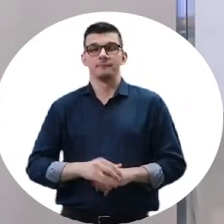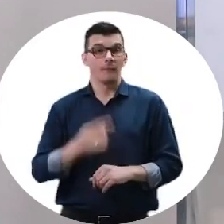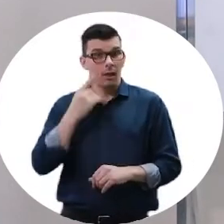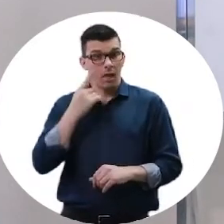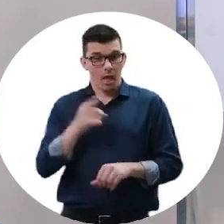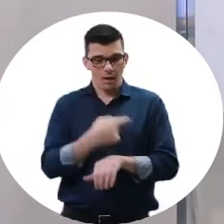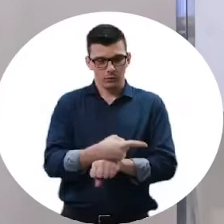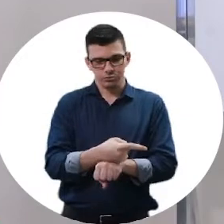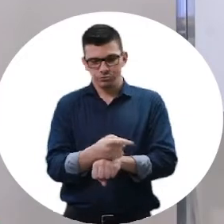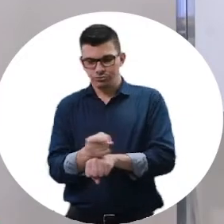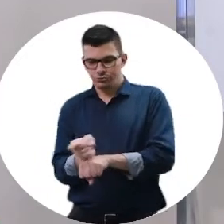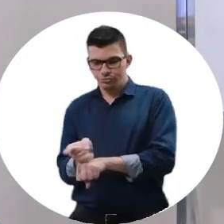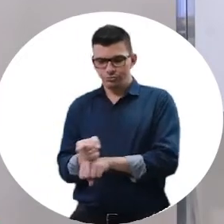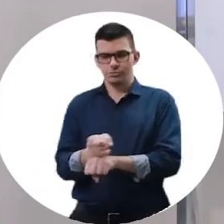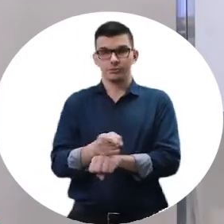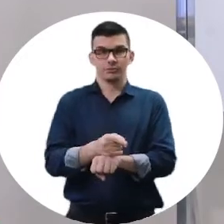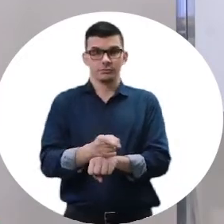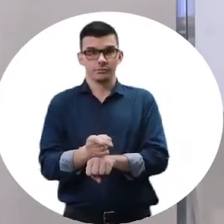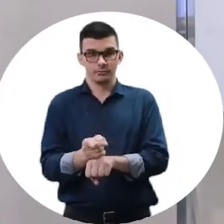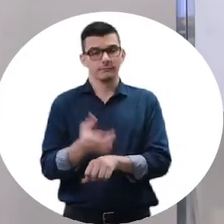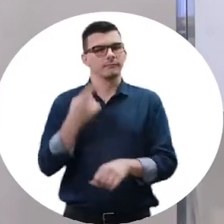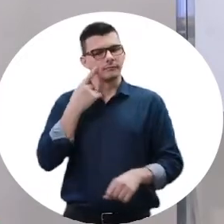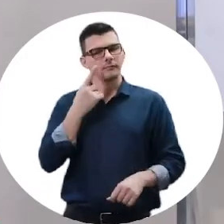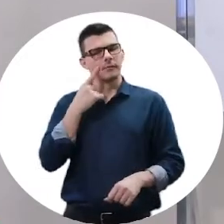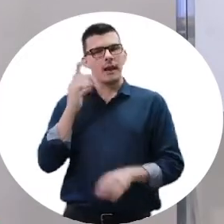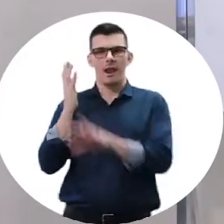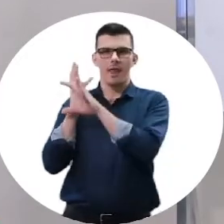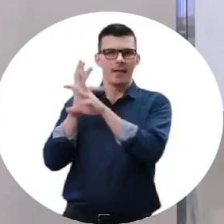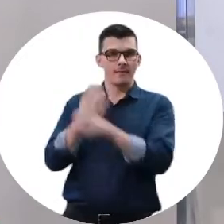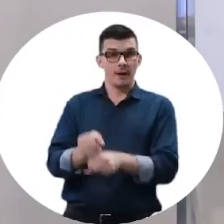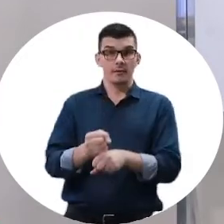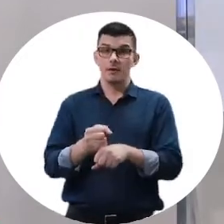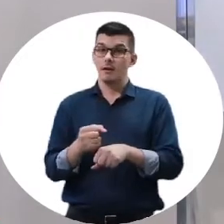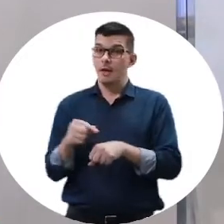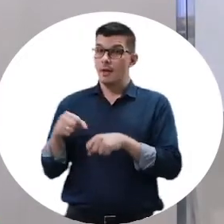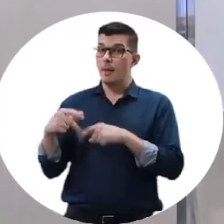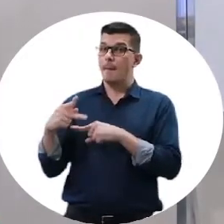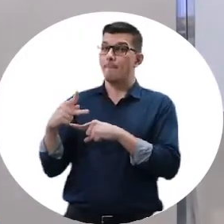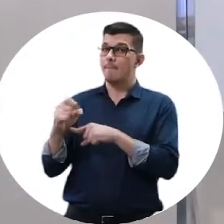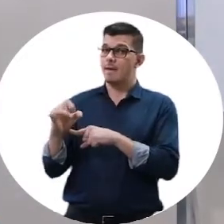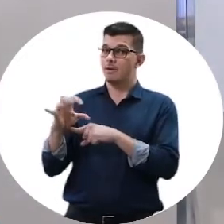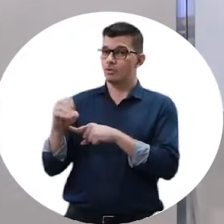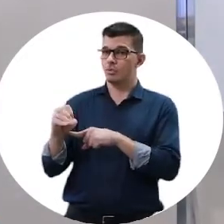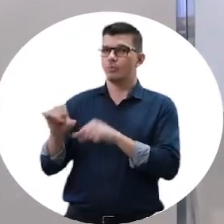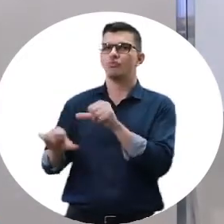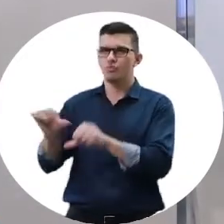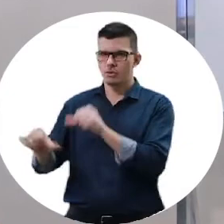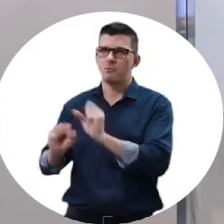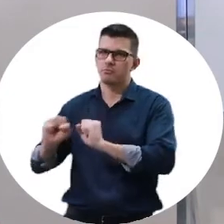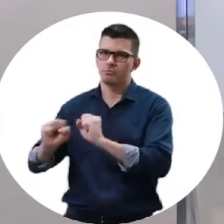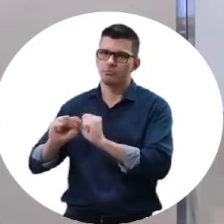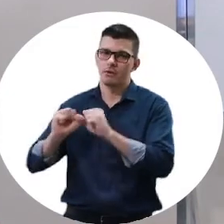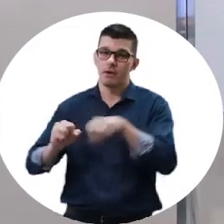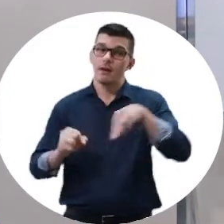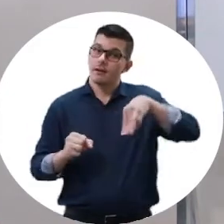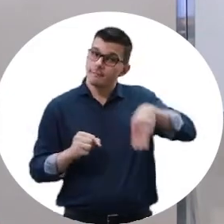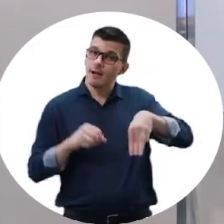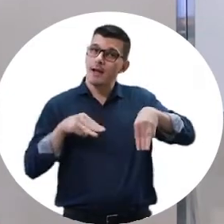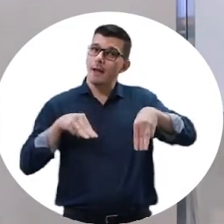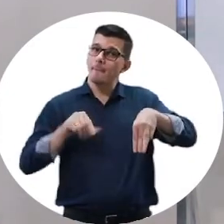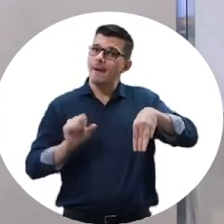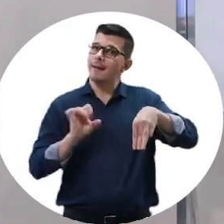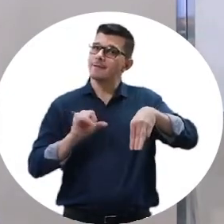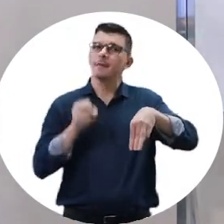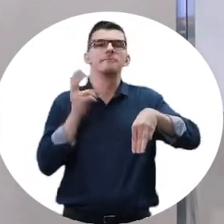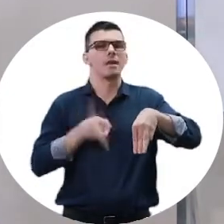sua massa é 60, seria 600 newtons. Então, só recapitulando, peso muda. A massa, não. A